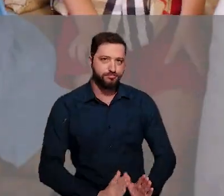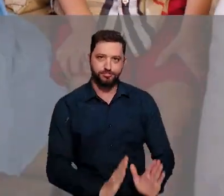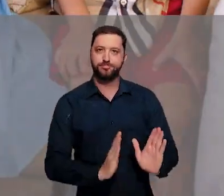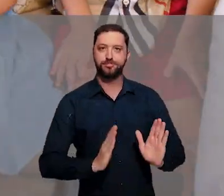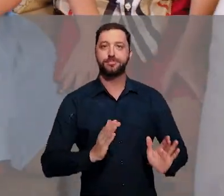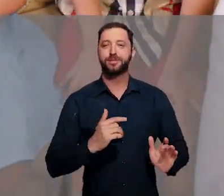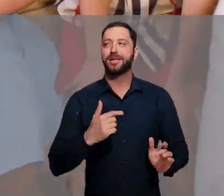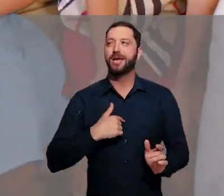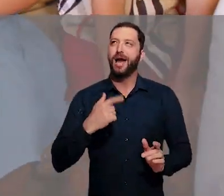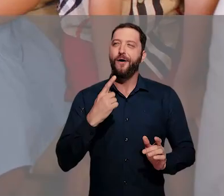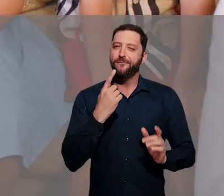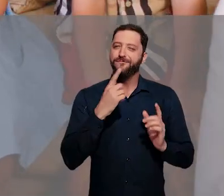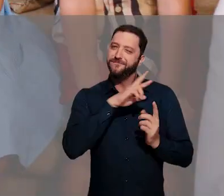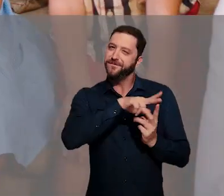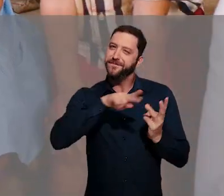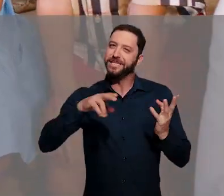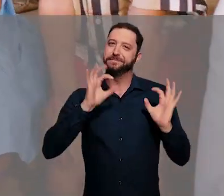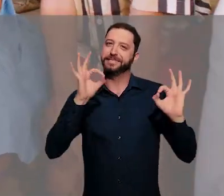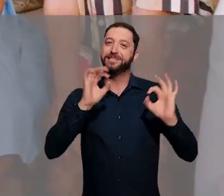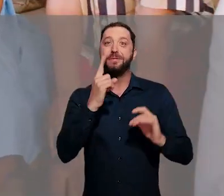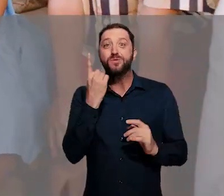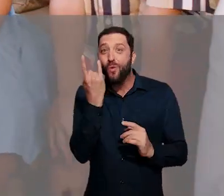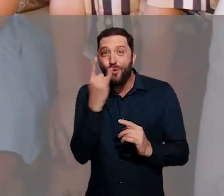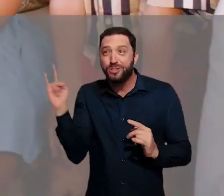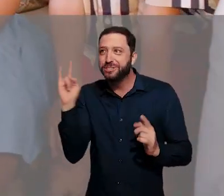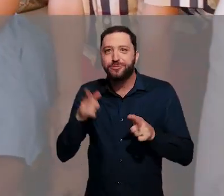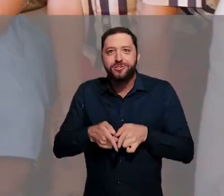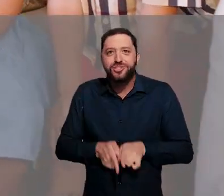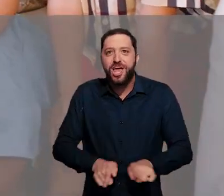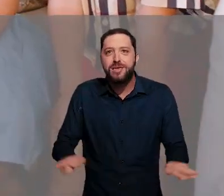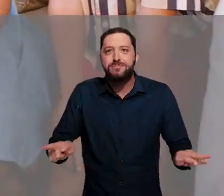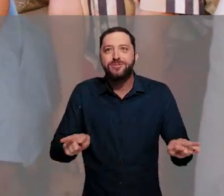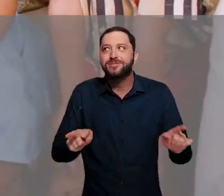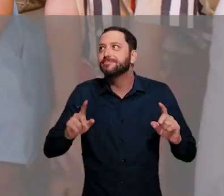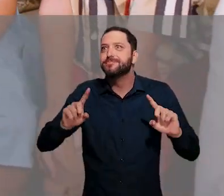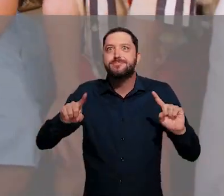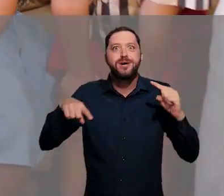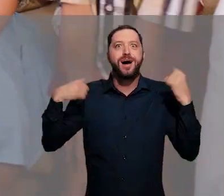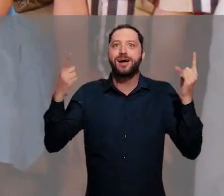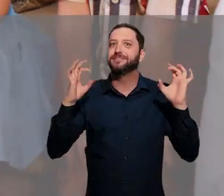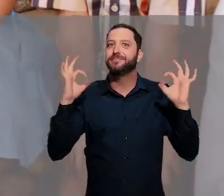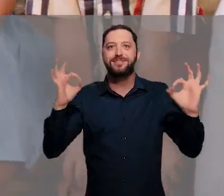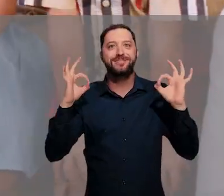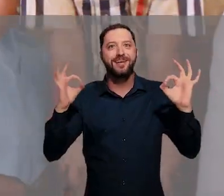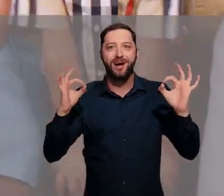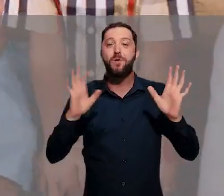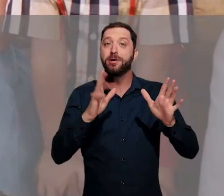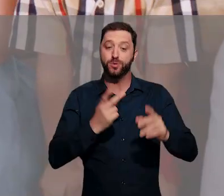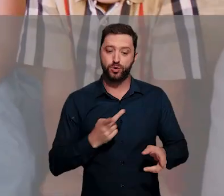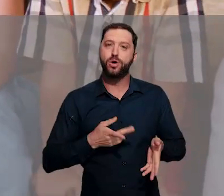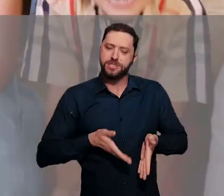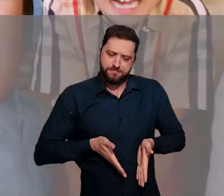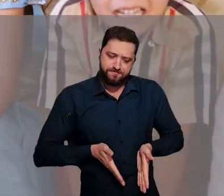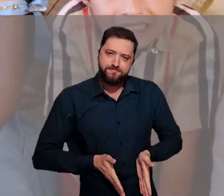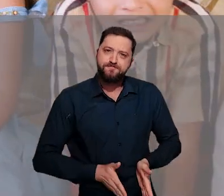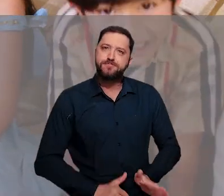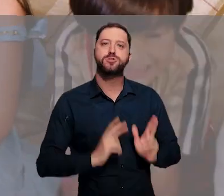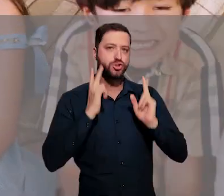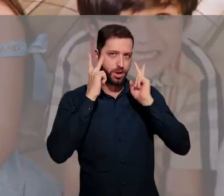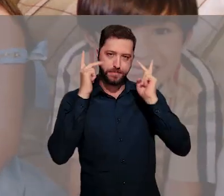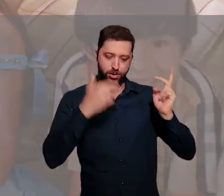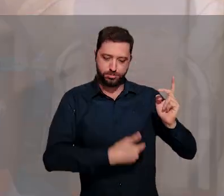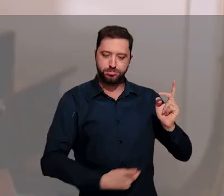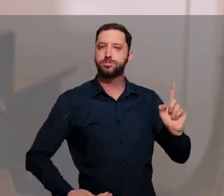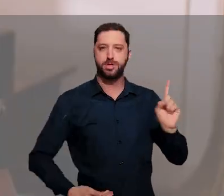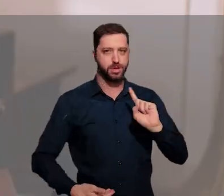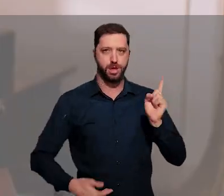filho ao último. Do último foi mais especial ainda, porque foram gêmeos. Eu estava rezando muito para Deus conseguir ter parto normal